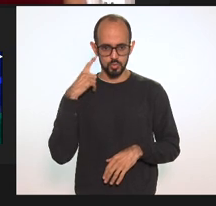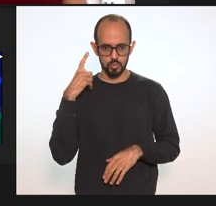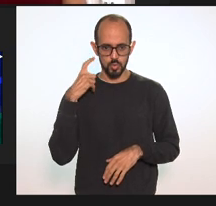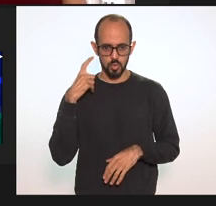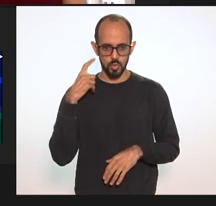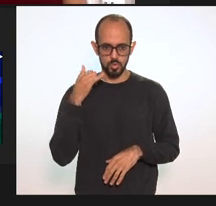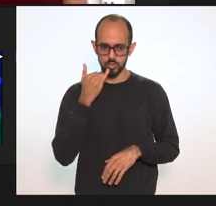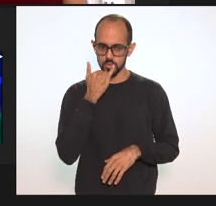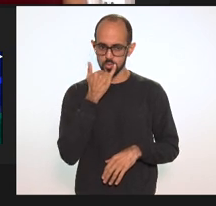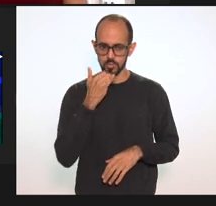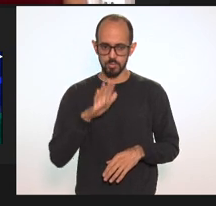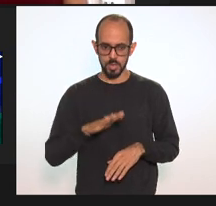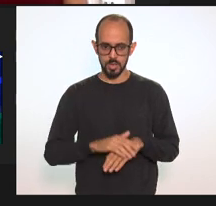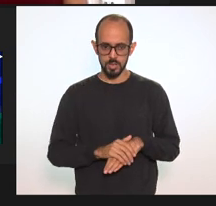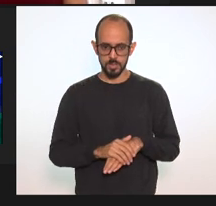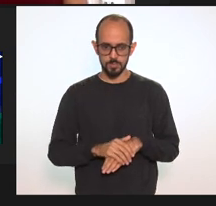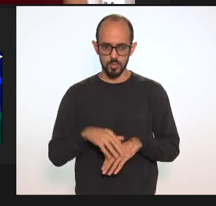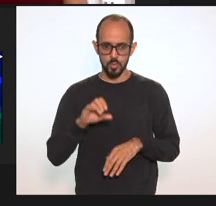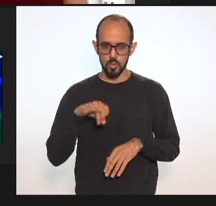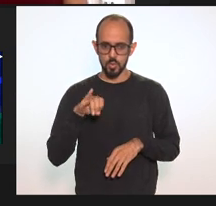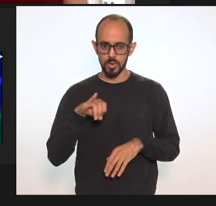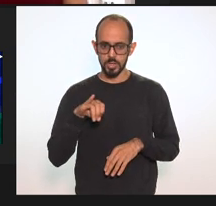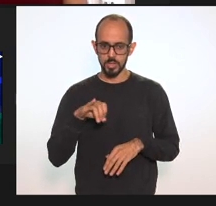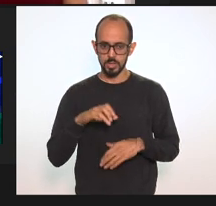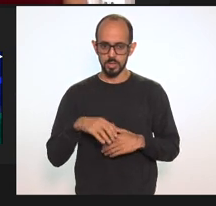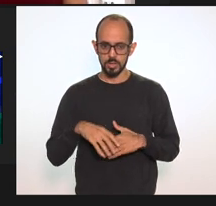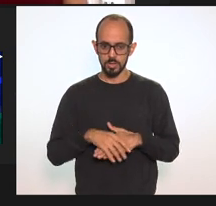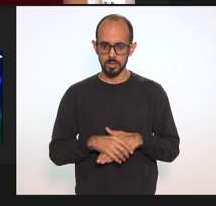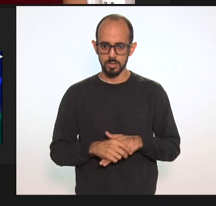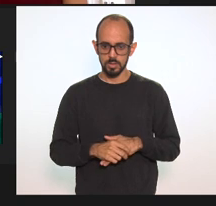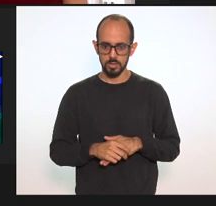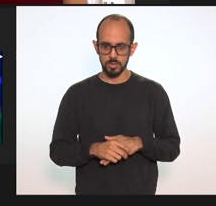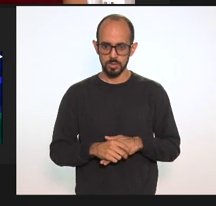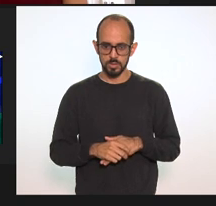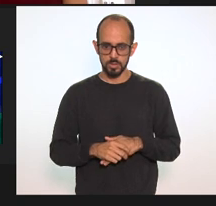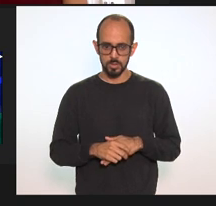aí E aí